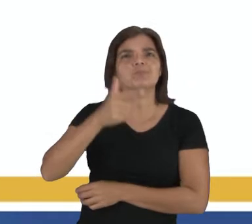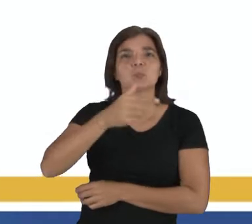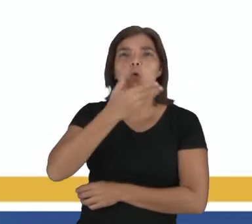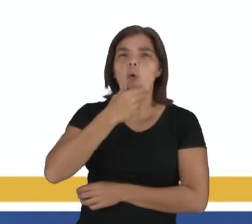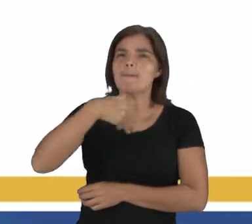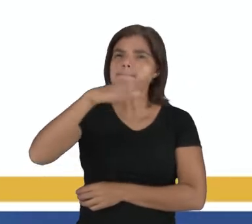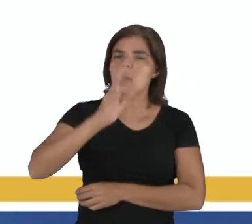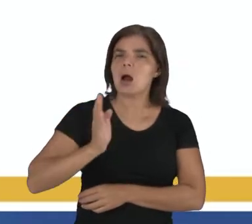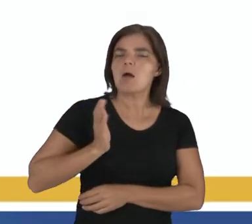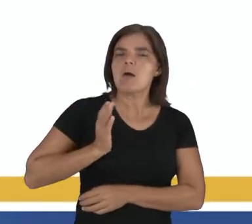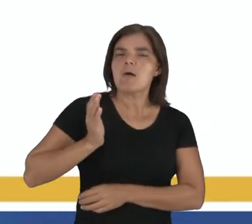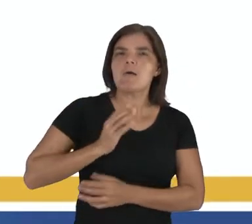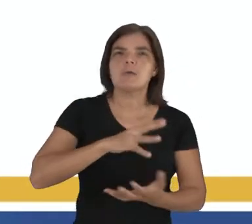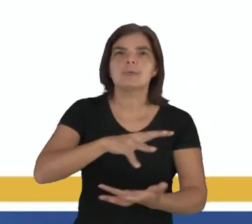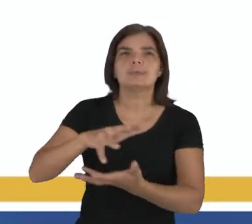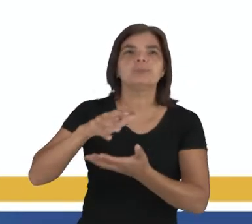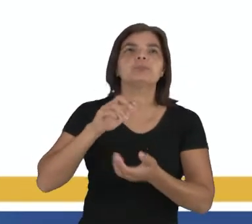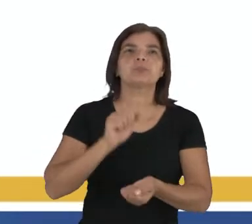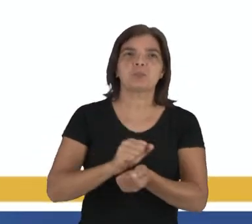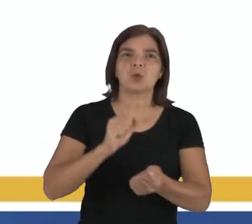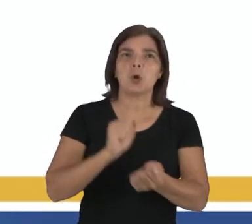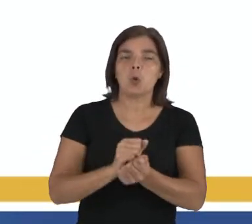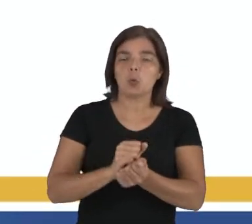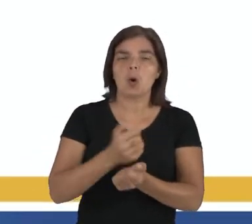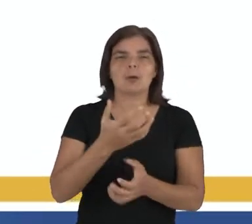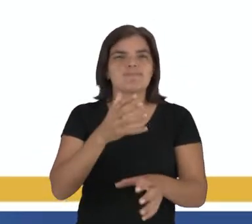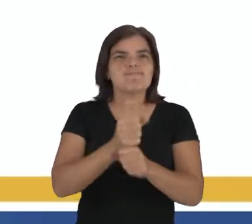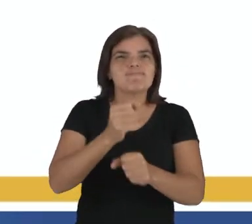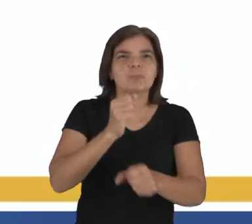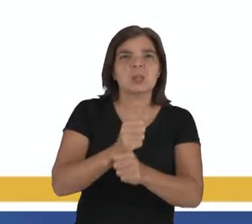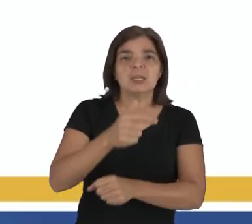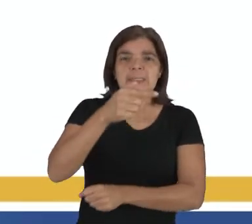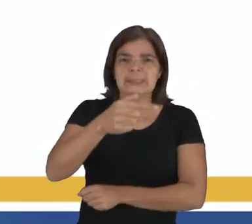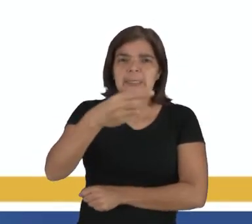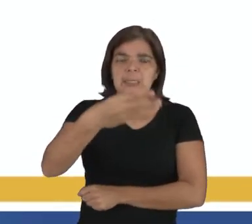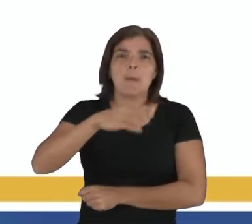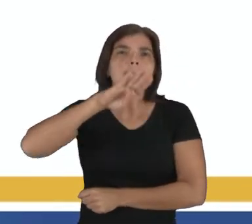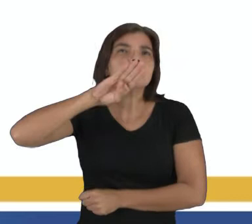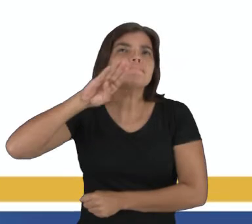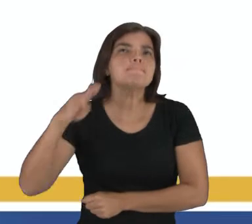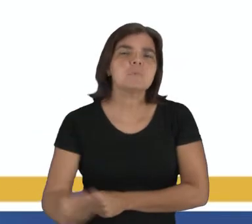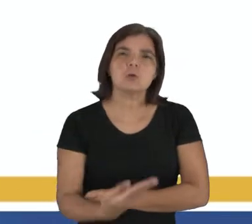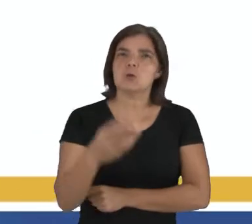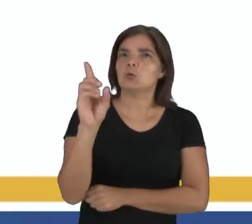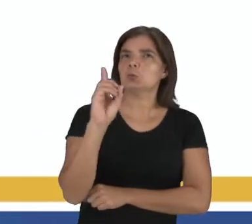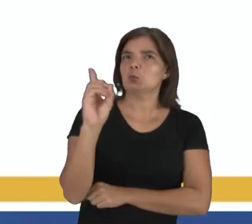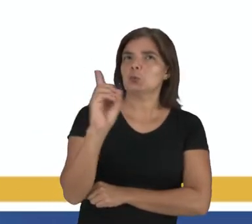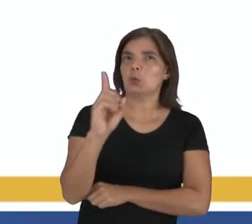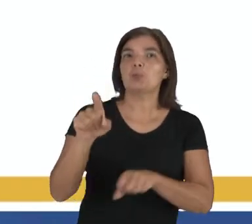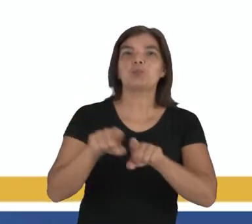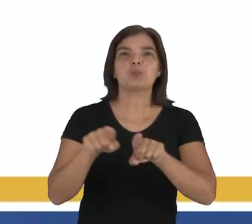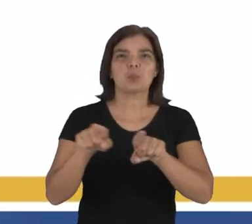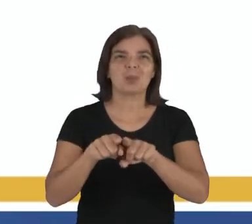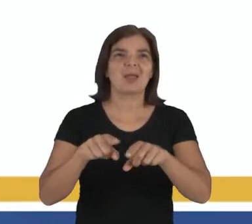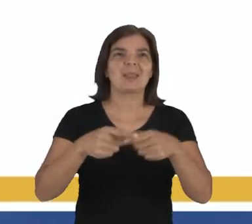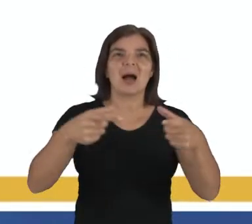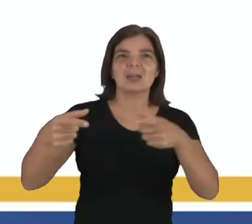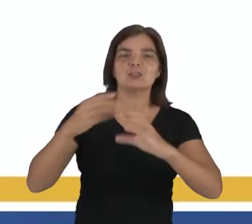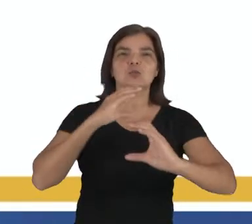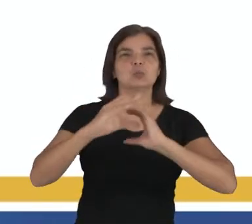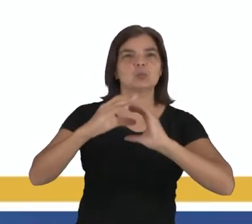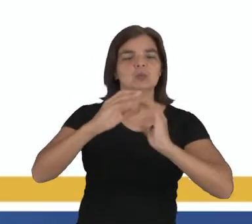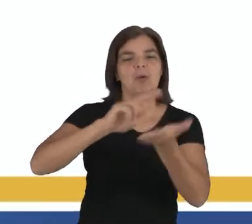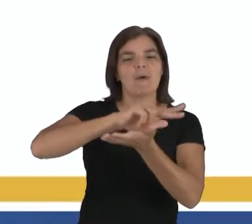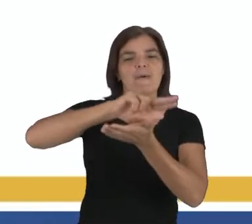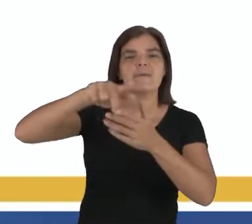o homem mais rico do mundo, com uma fortuna calculada em 73 bilhões de dólares, com negócios na